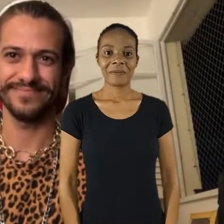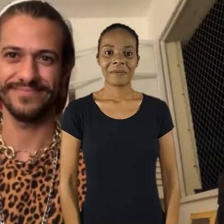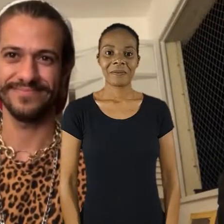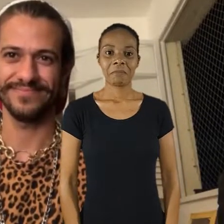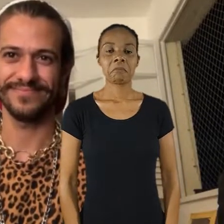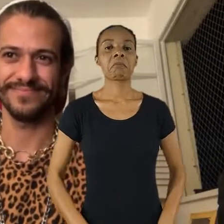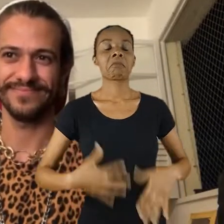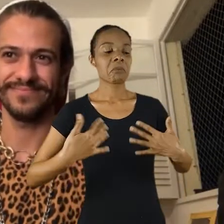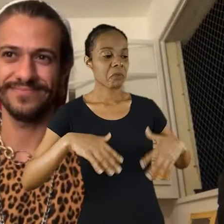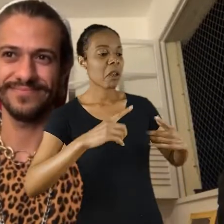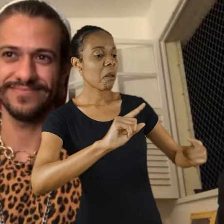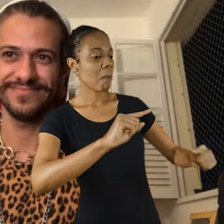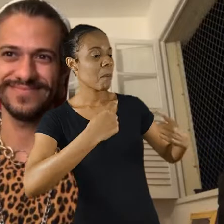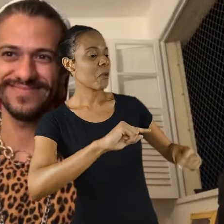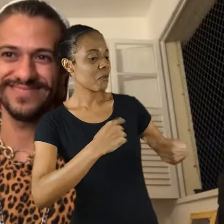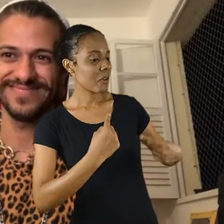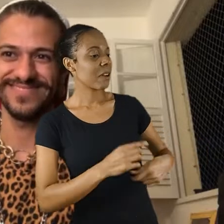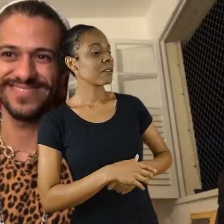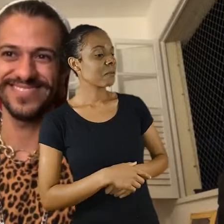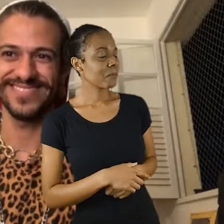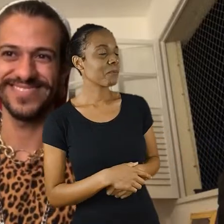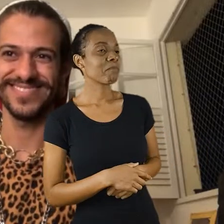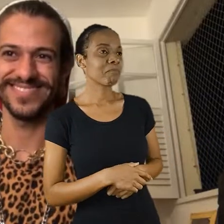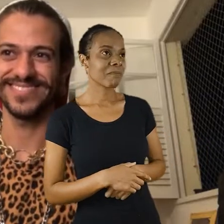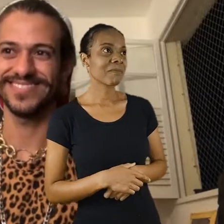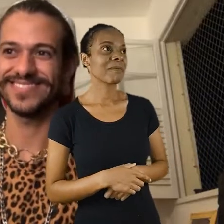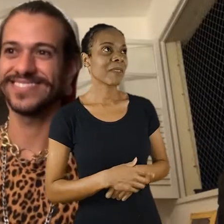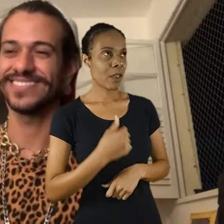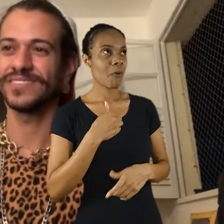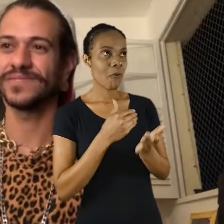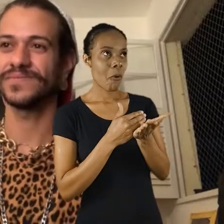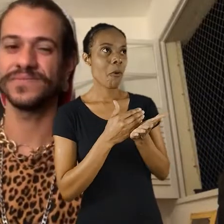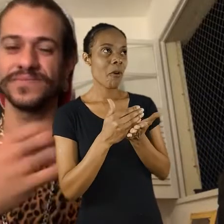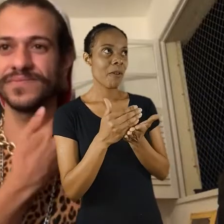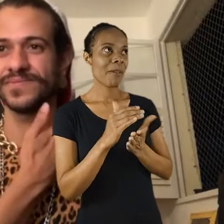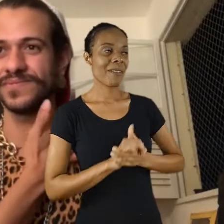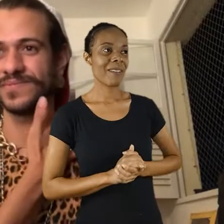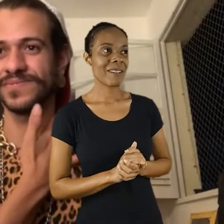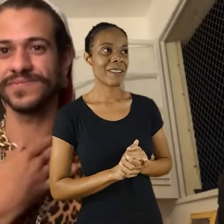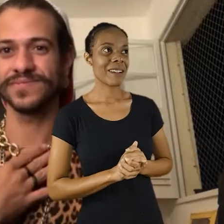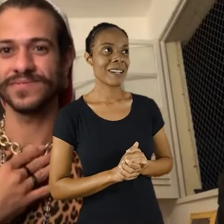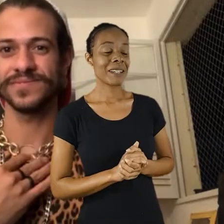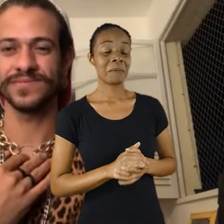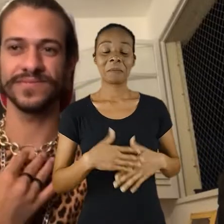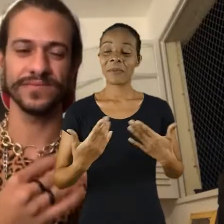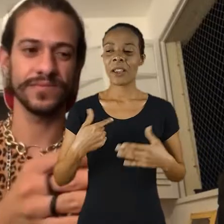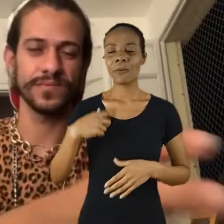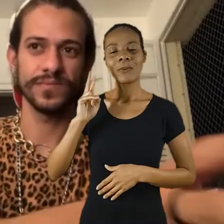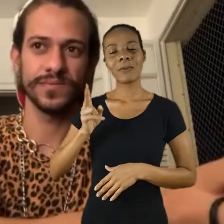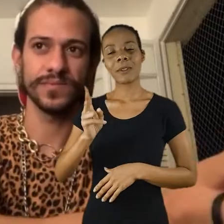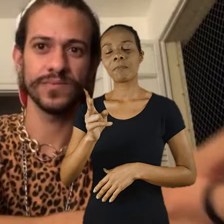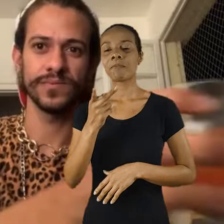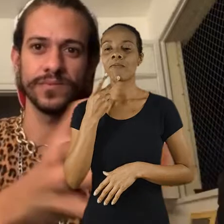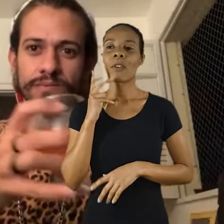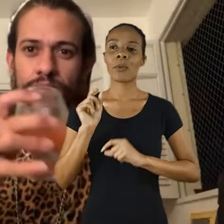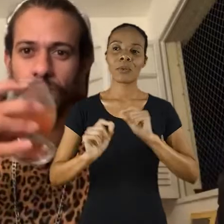Que provocação. Que provocação. Eu vou começar assim. Eu sempre costumo dizer,